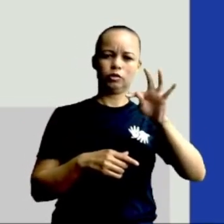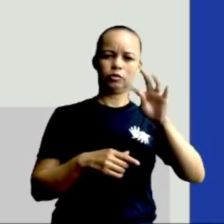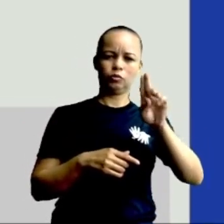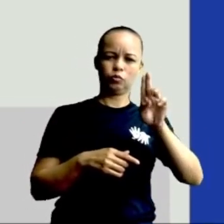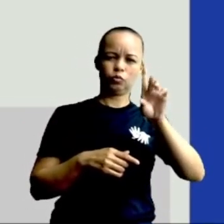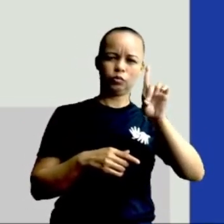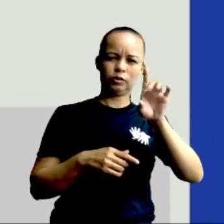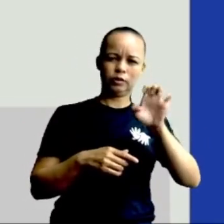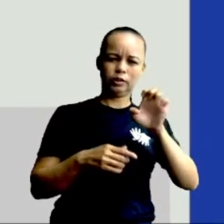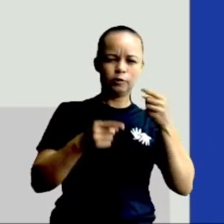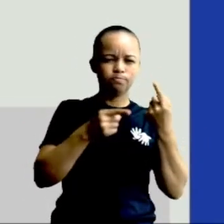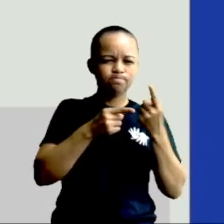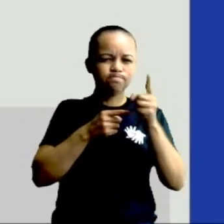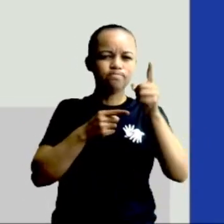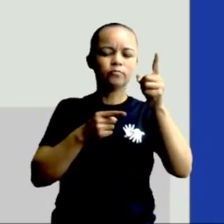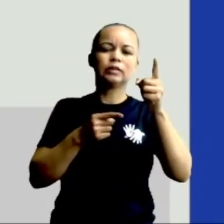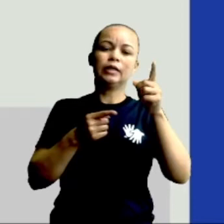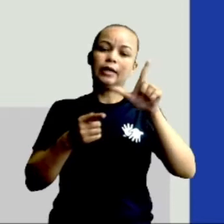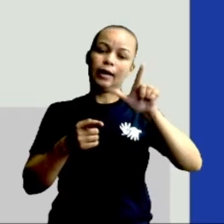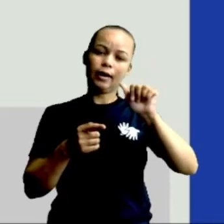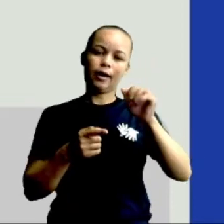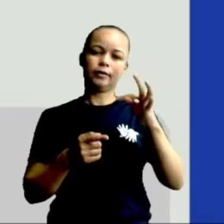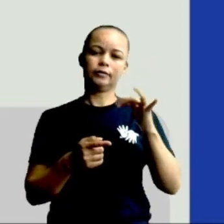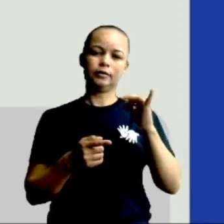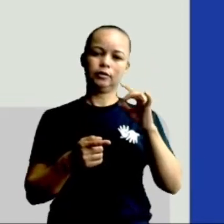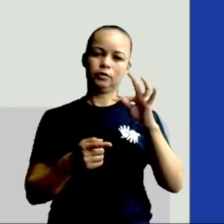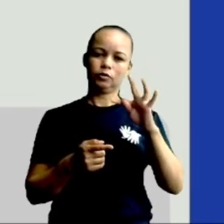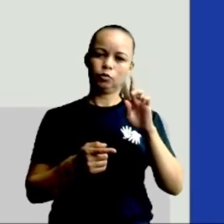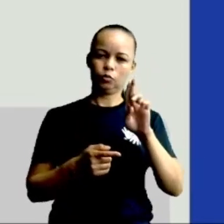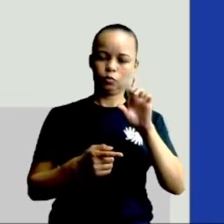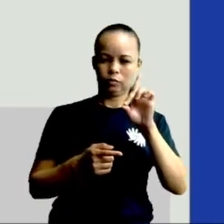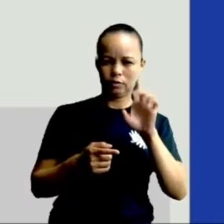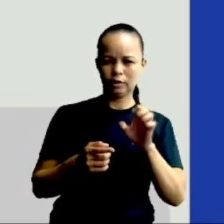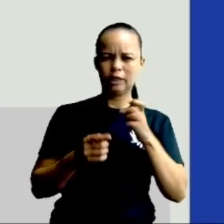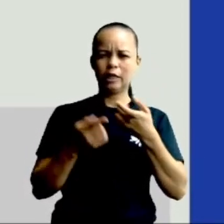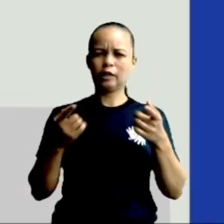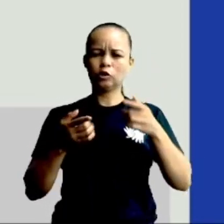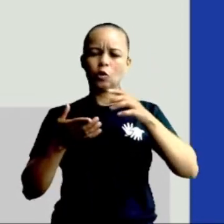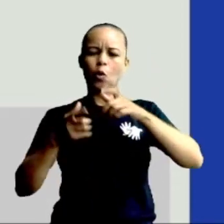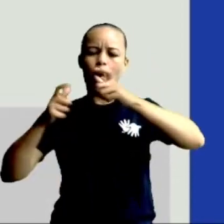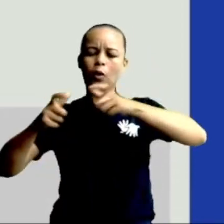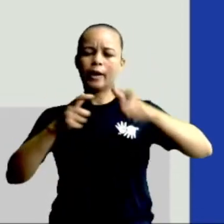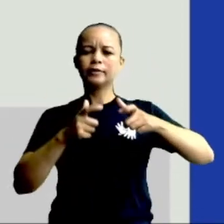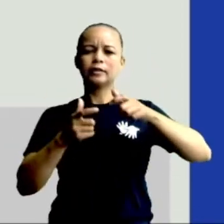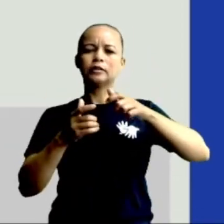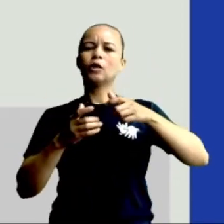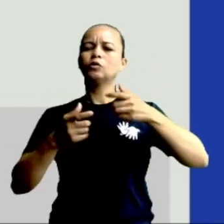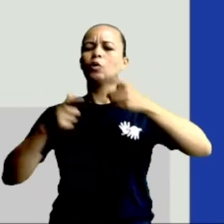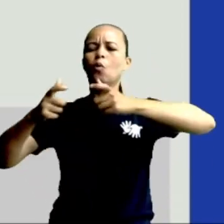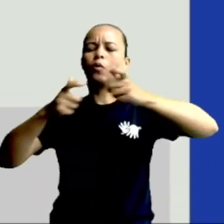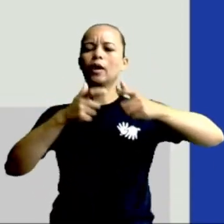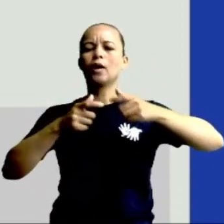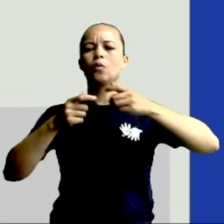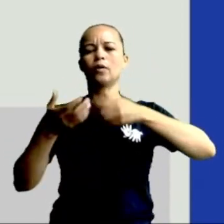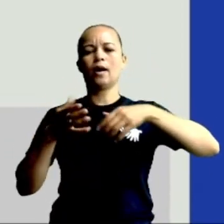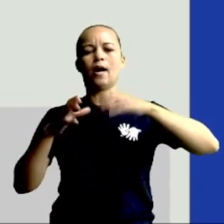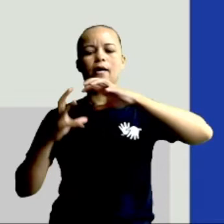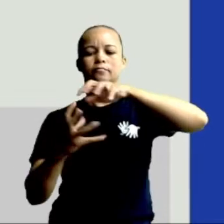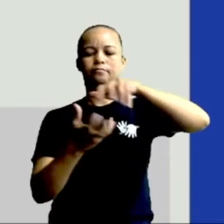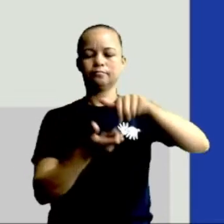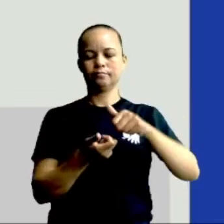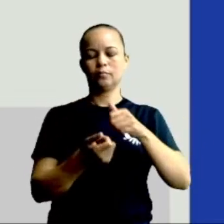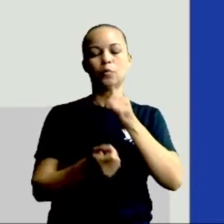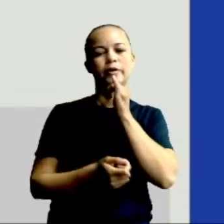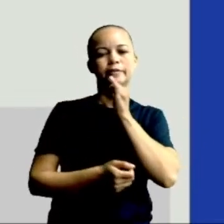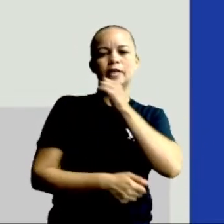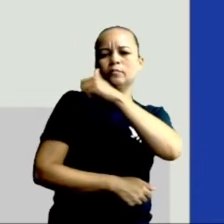a localização de qualquer ponto na superfície da Terra. Vamos ver a localização de alguns lugares? A cidade do